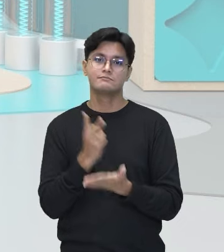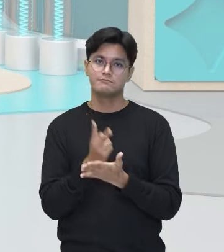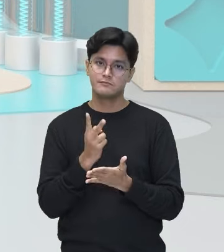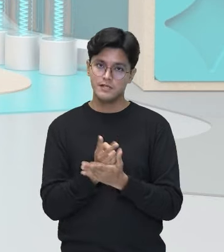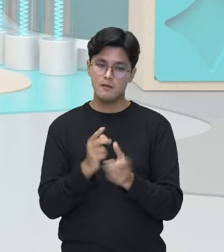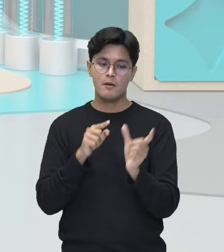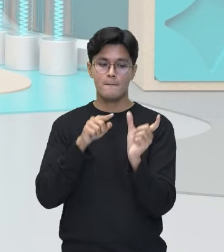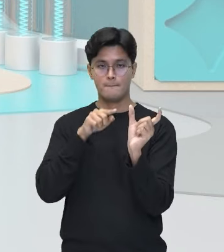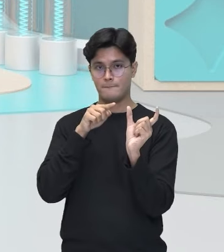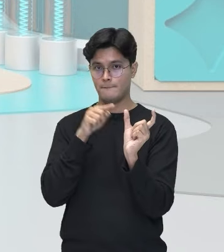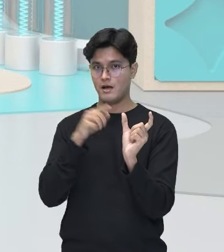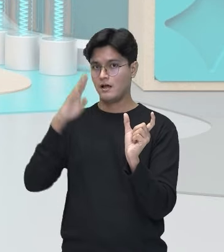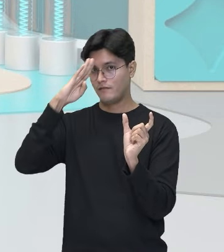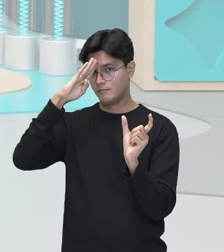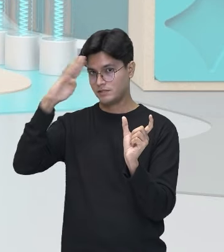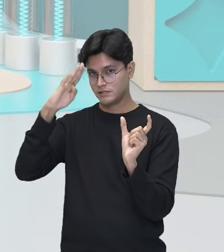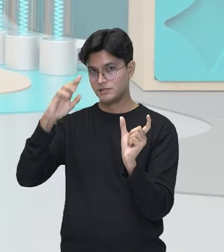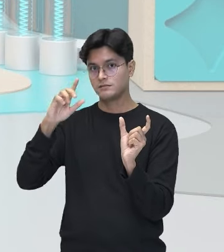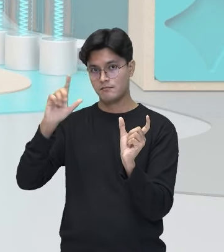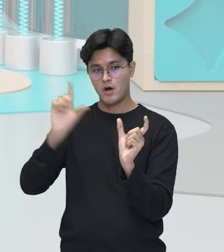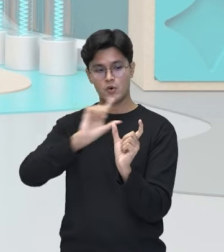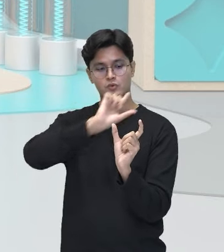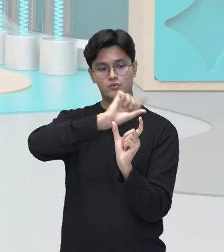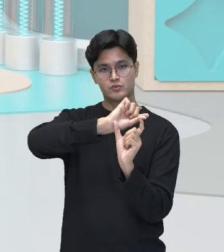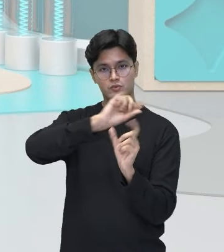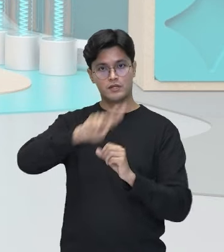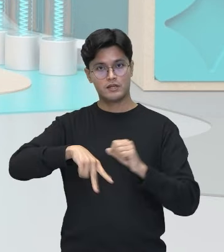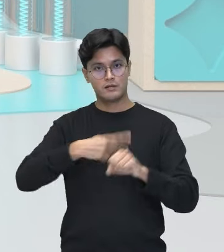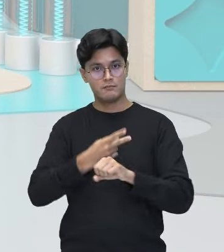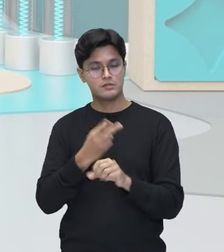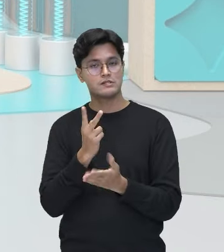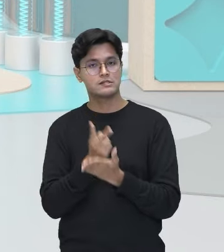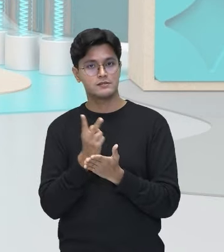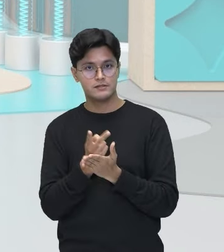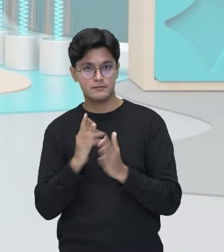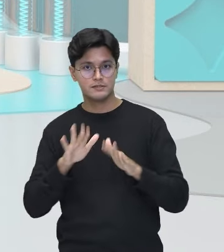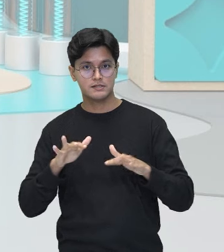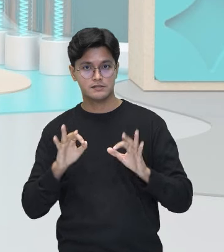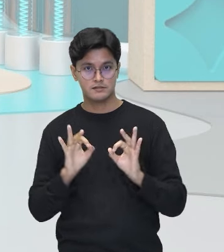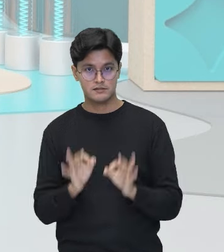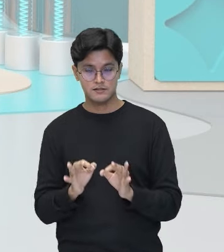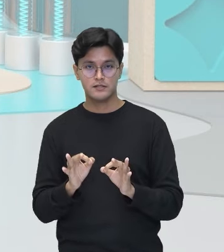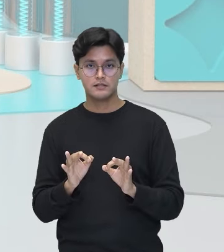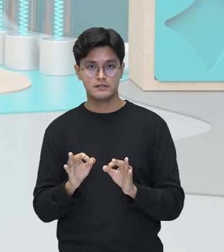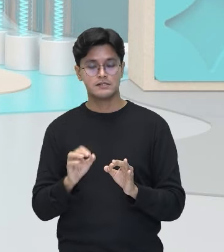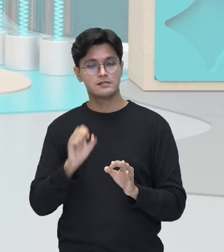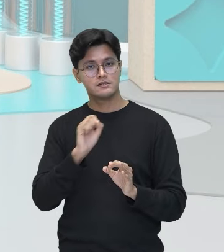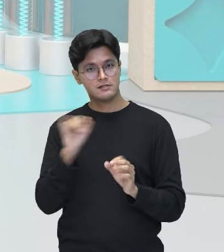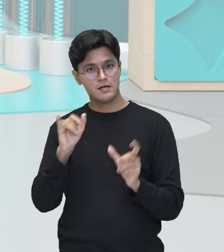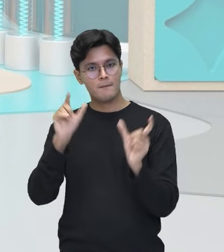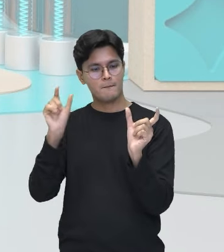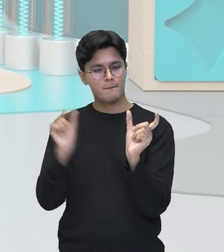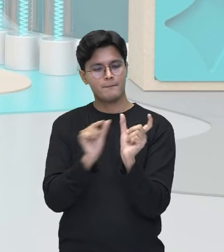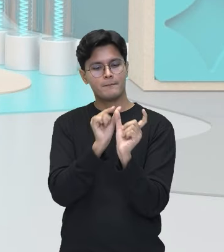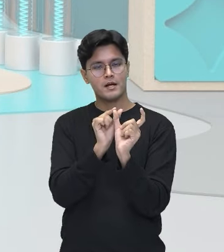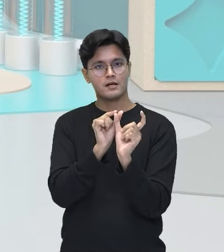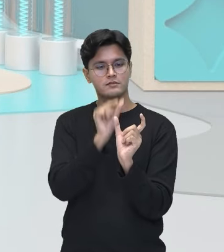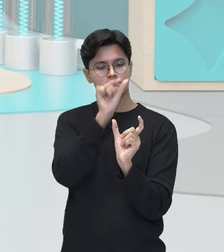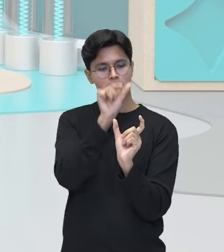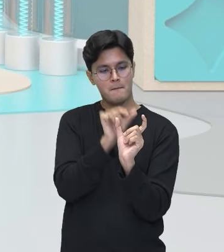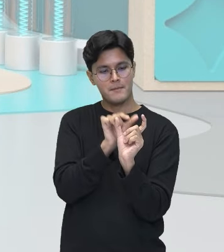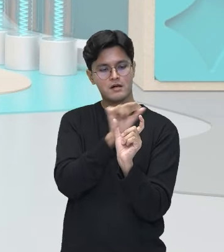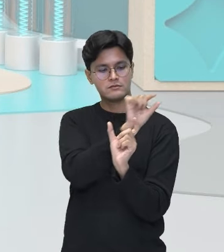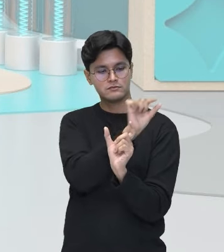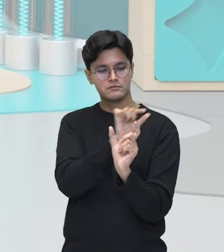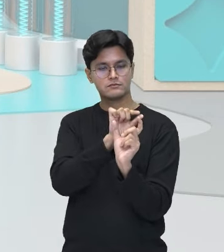palavra raiz, que é o root. Então, encaixando essas pecinhas, não é? Nós vamos ver